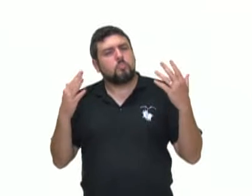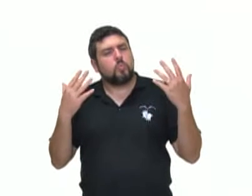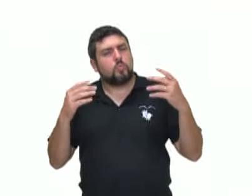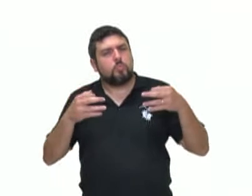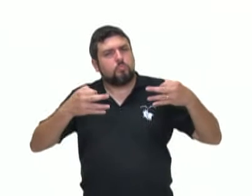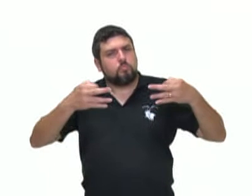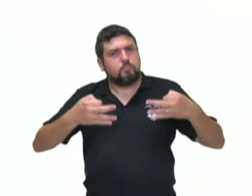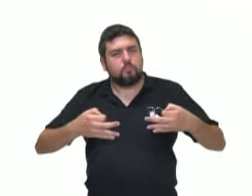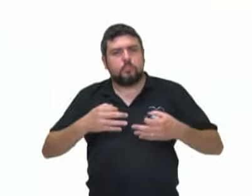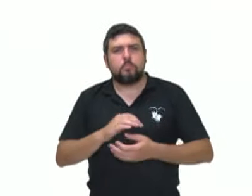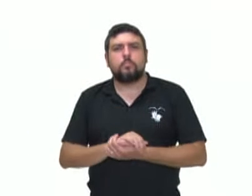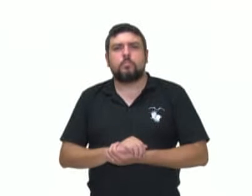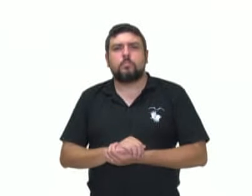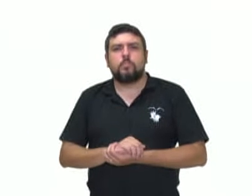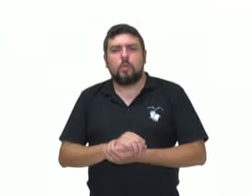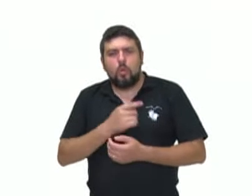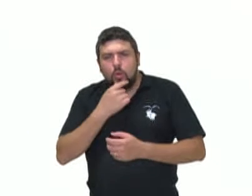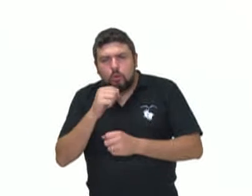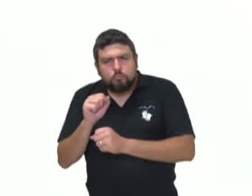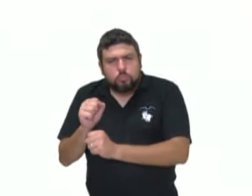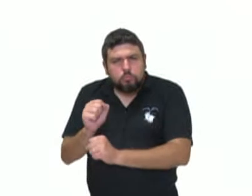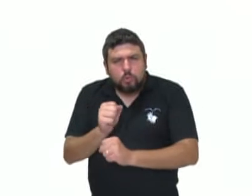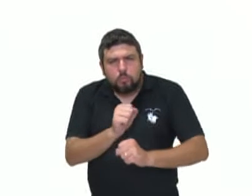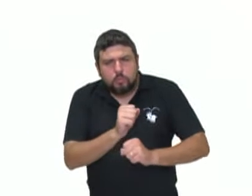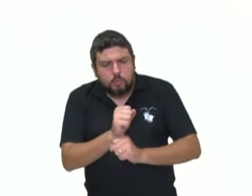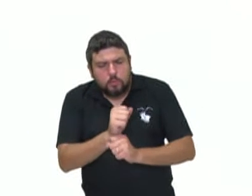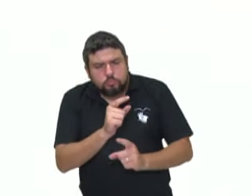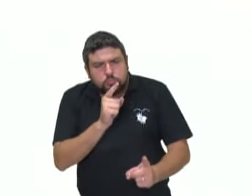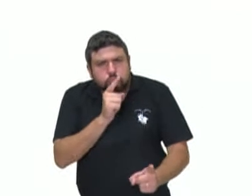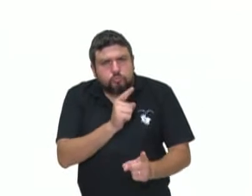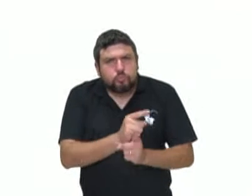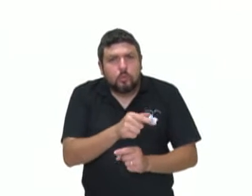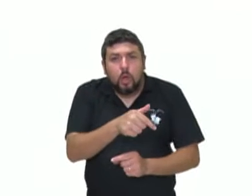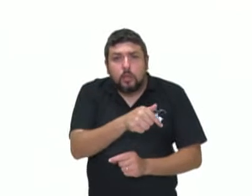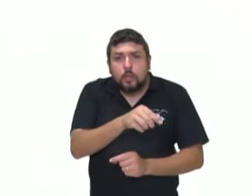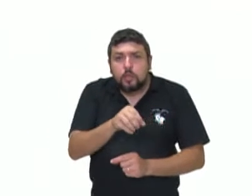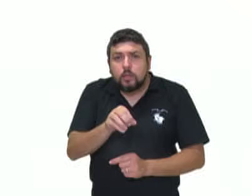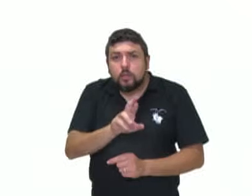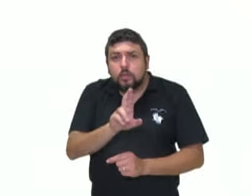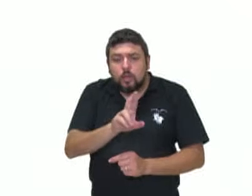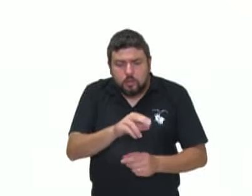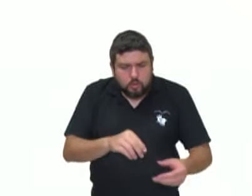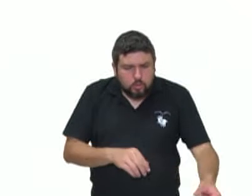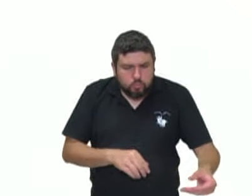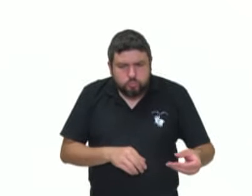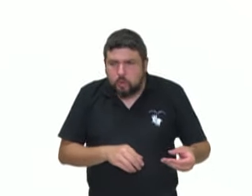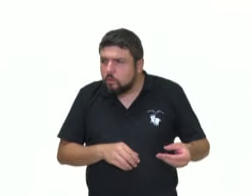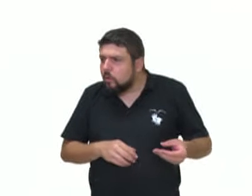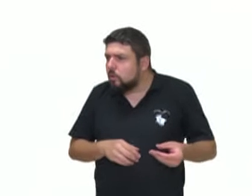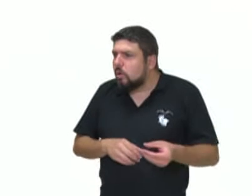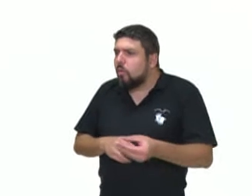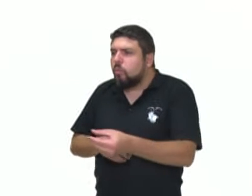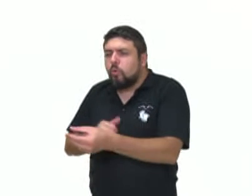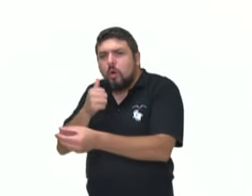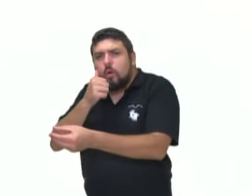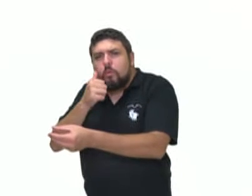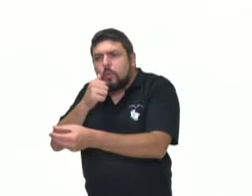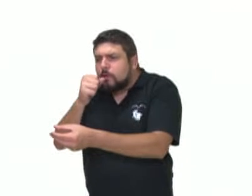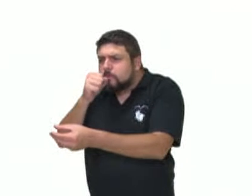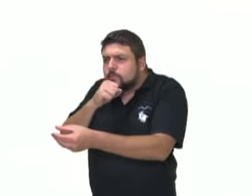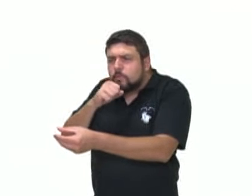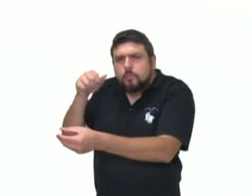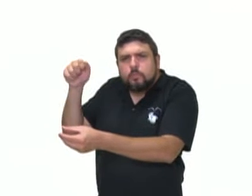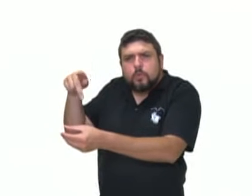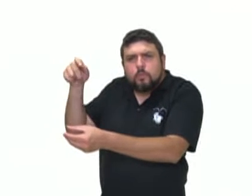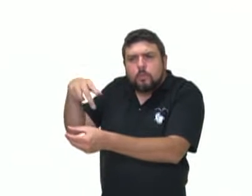Gari encontra R$700 na rua e devolve para a aposentada pagar aluguel da filha doente no